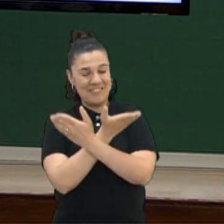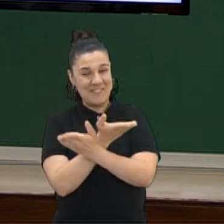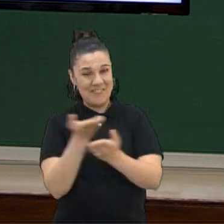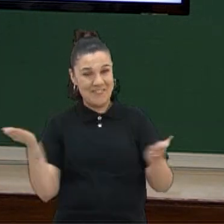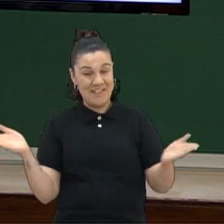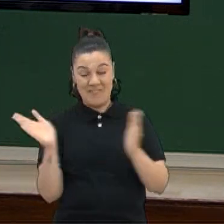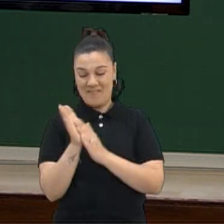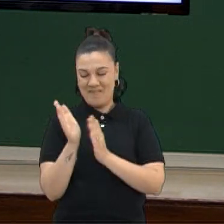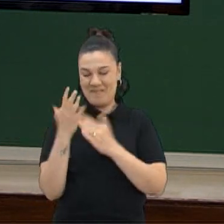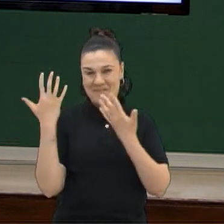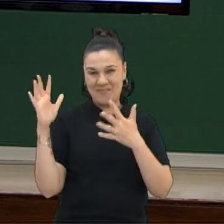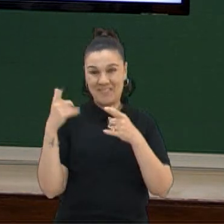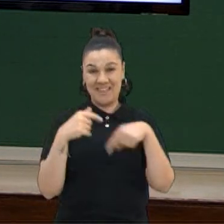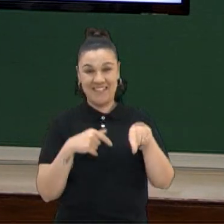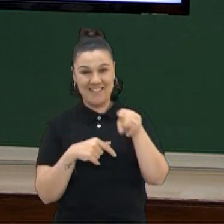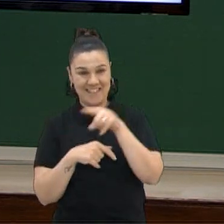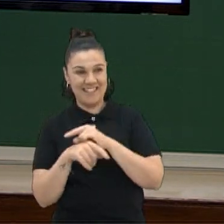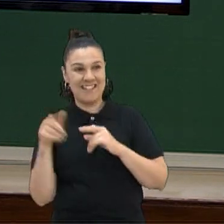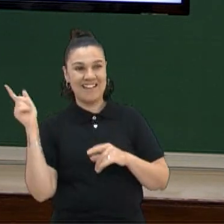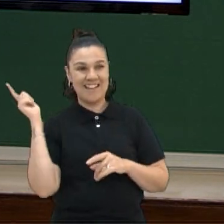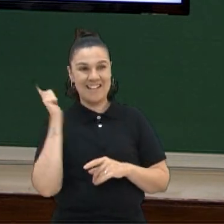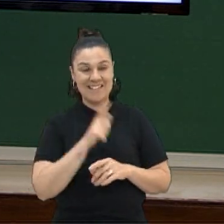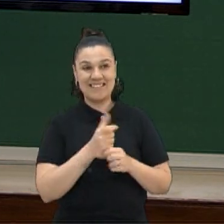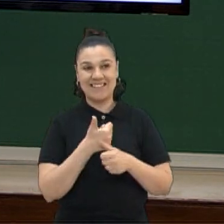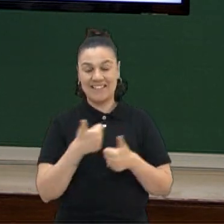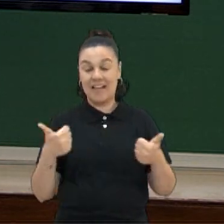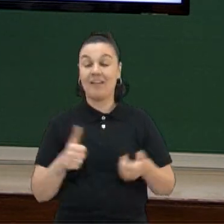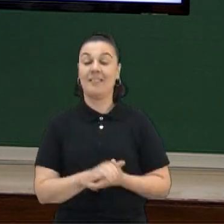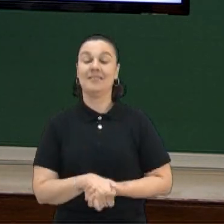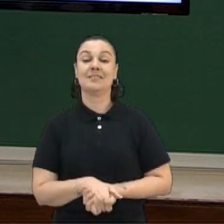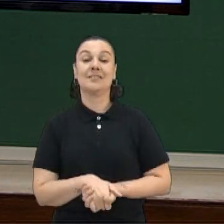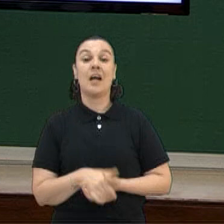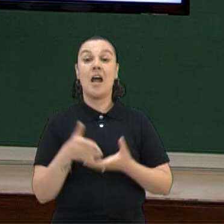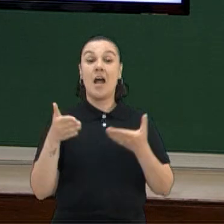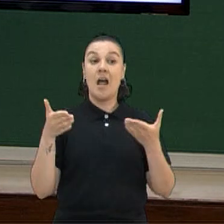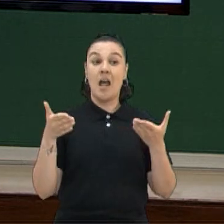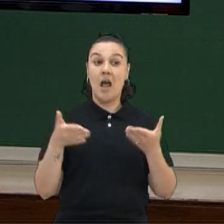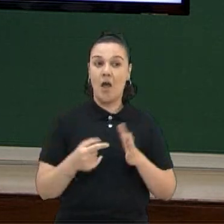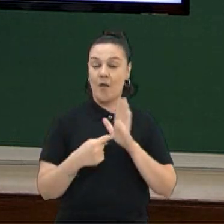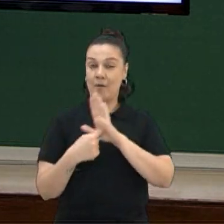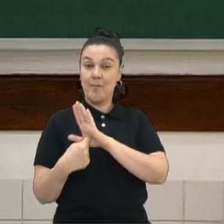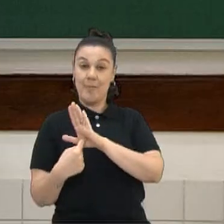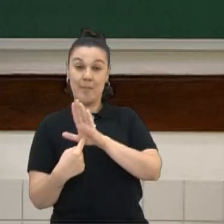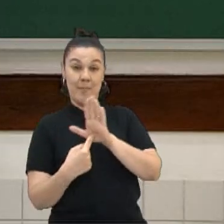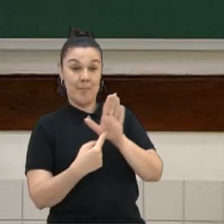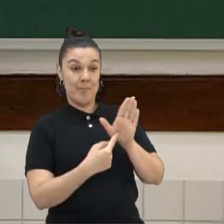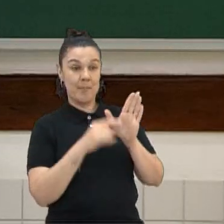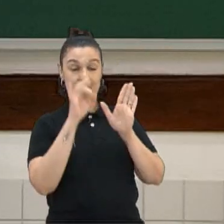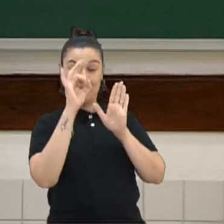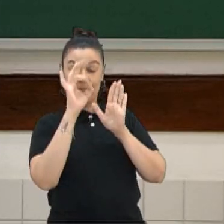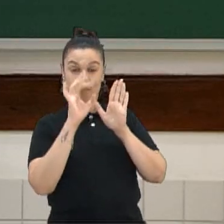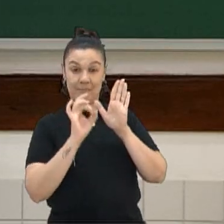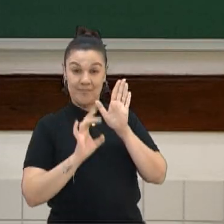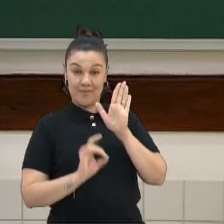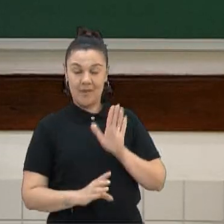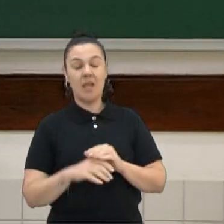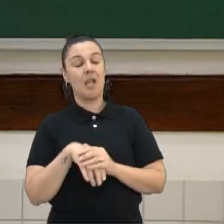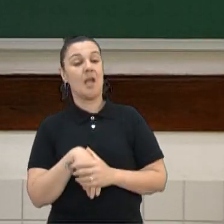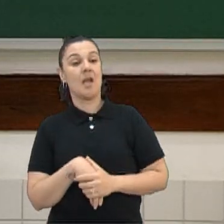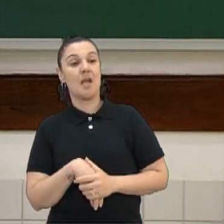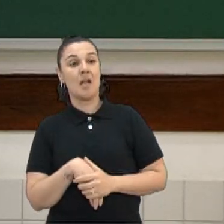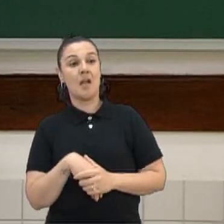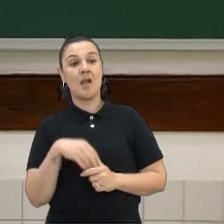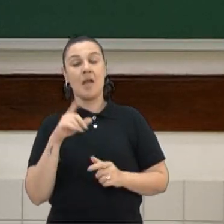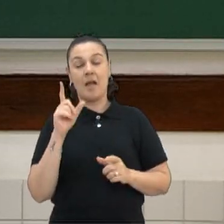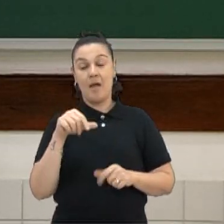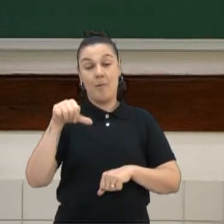e te dar parabéns para vocês aí que acertaram, galera. Show de bola! Determine agora para cada item se essas